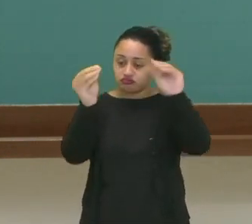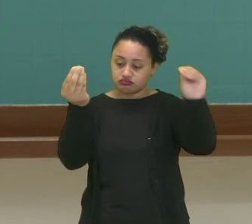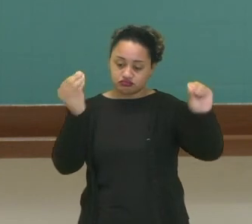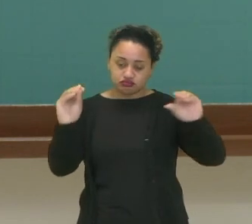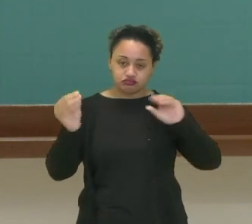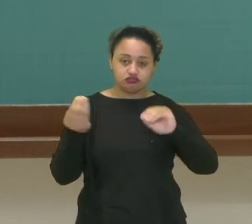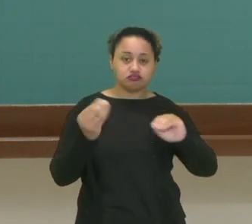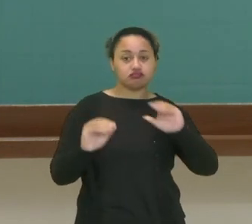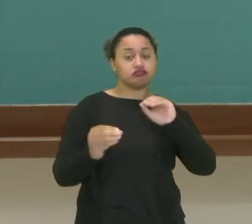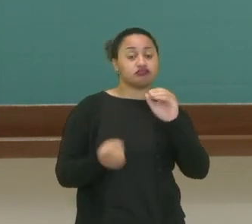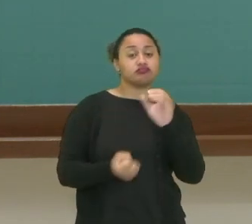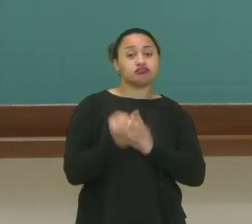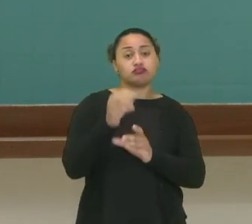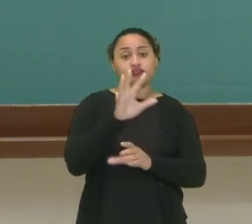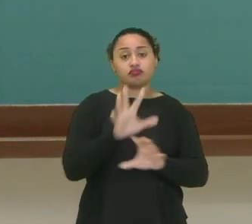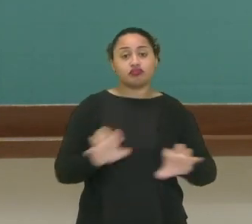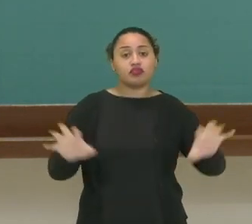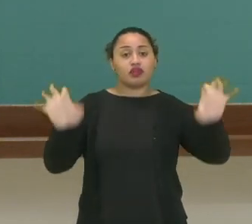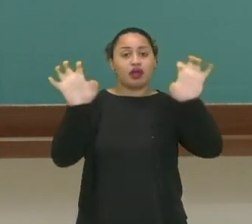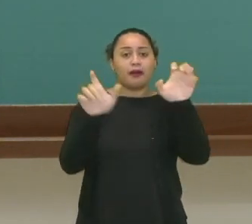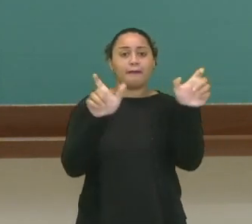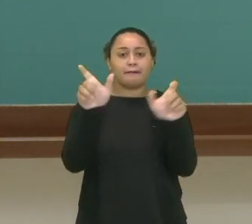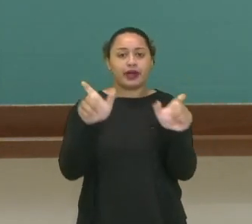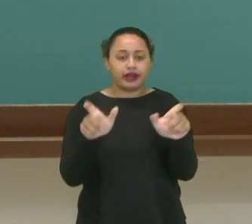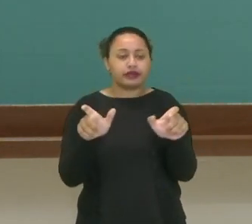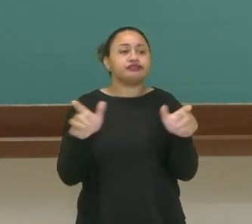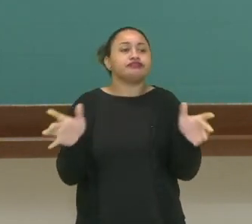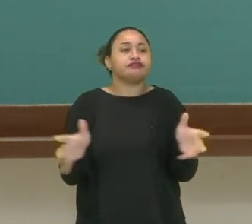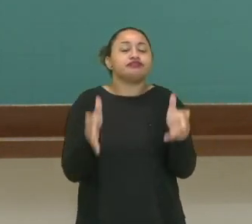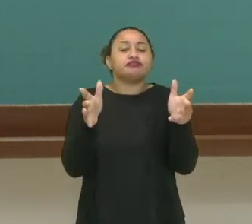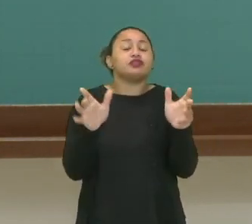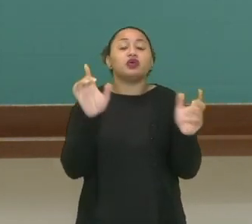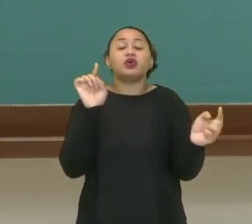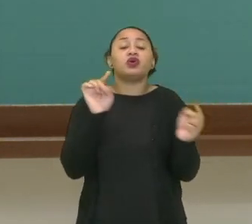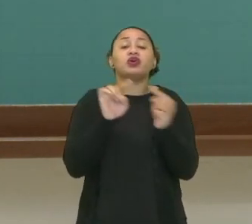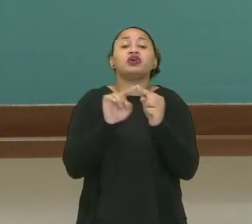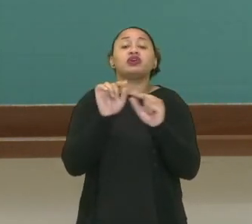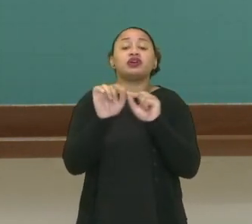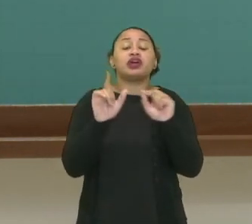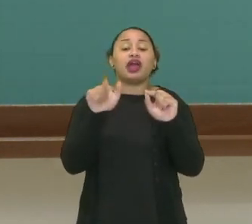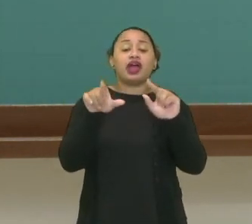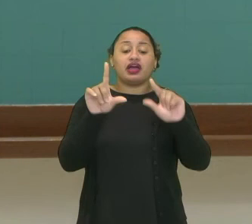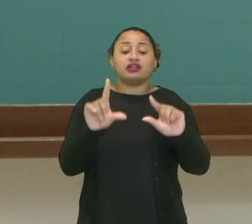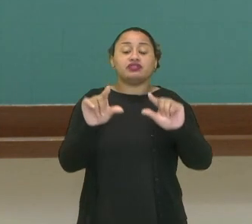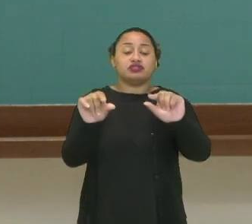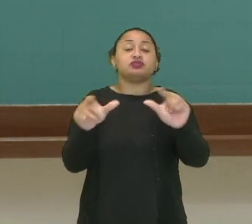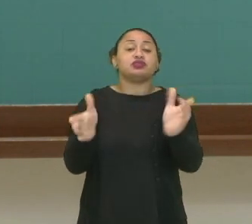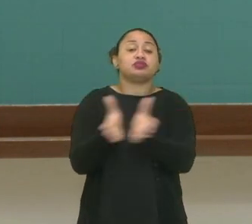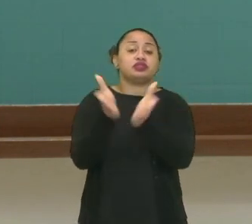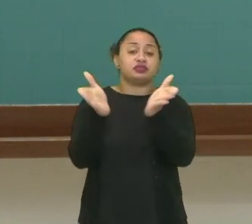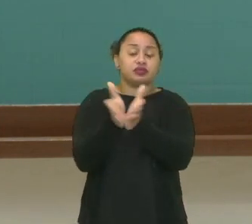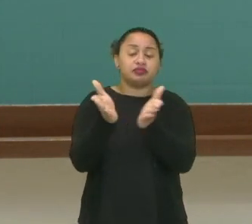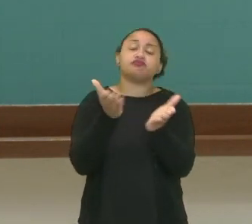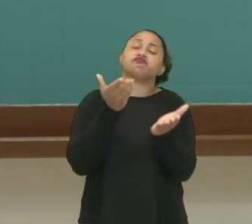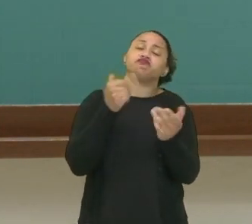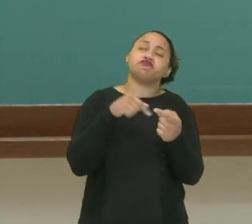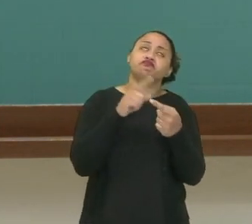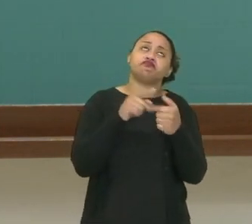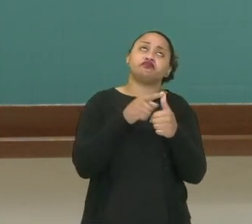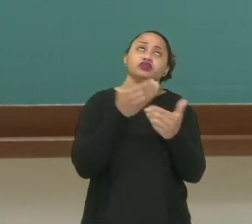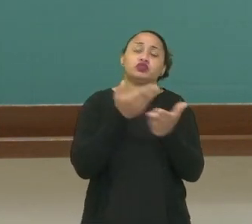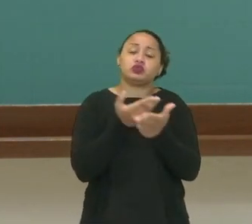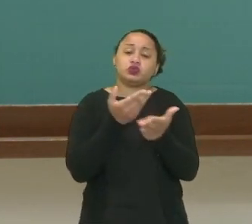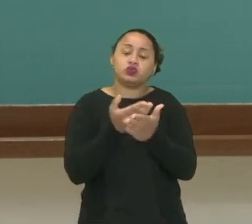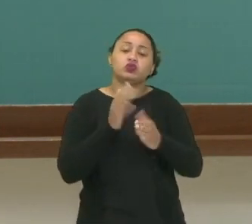Mentimeter. Então, promover um objetivo como a redução da pobreza. Estudo,